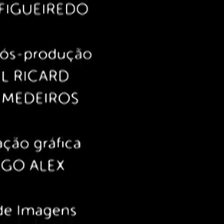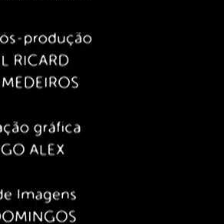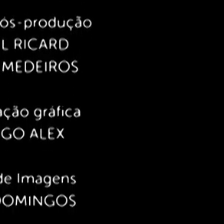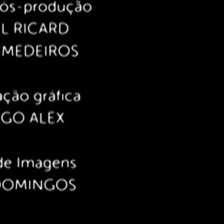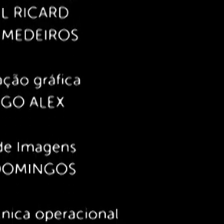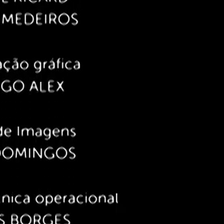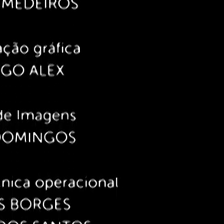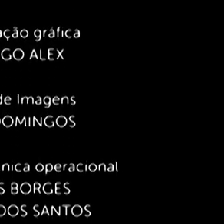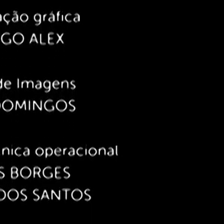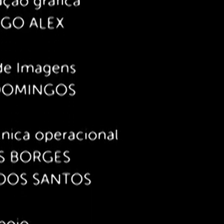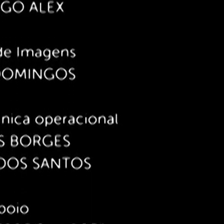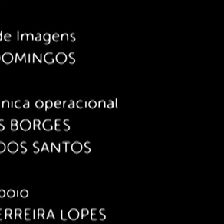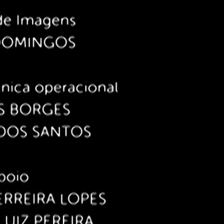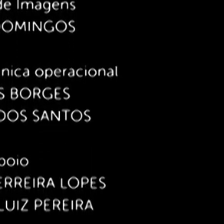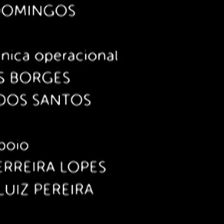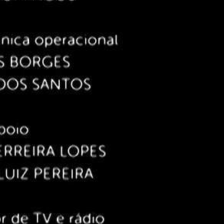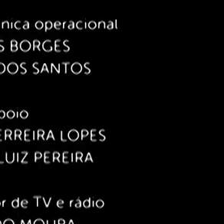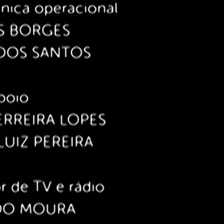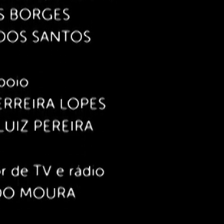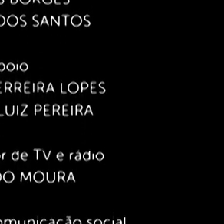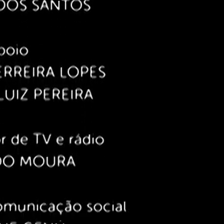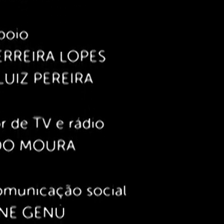E aí